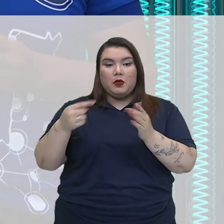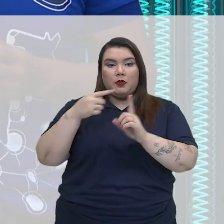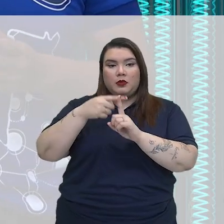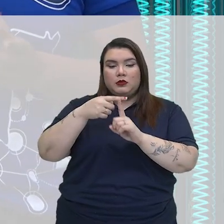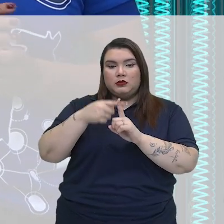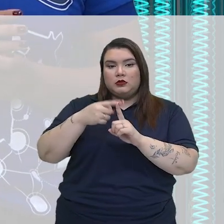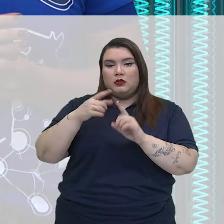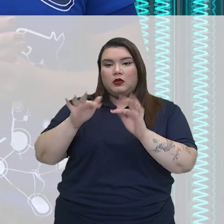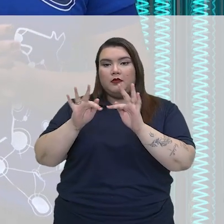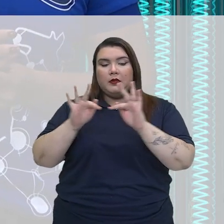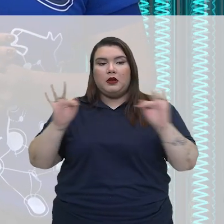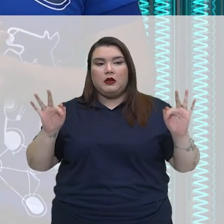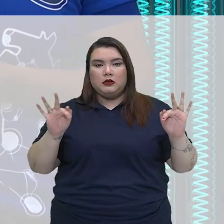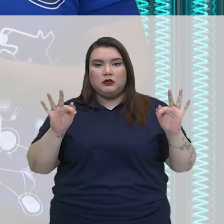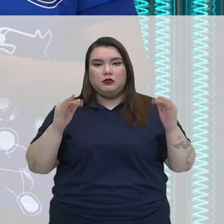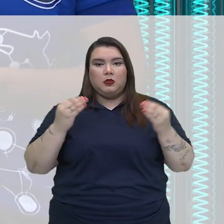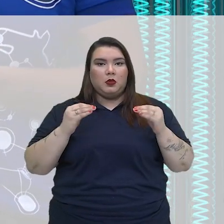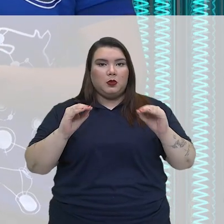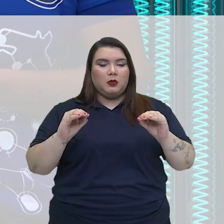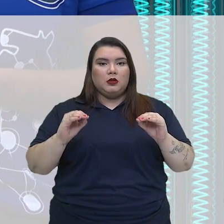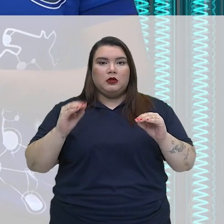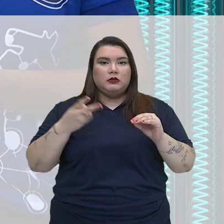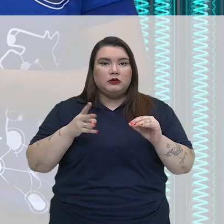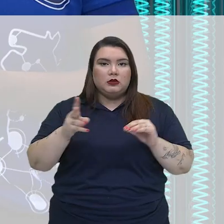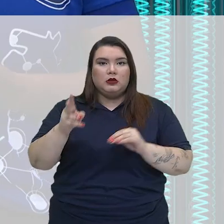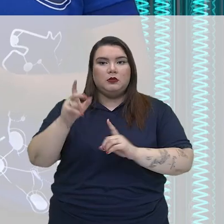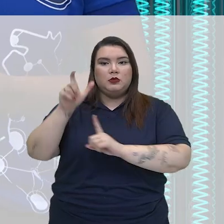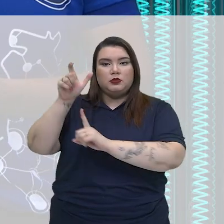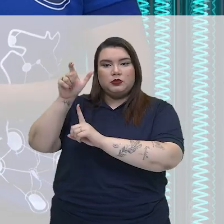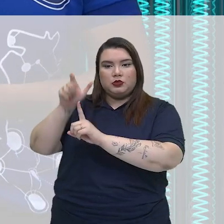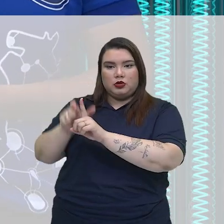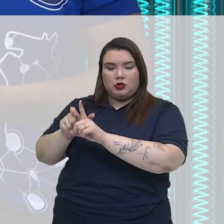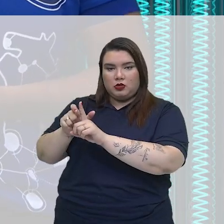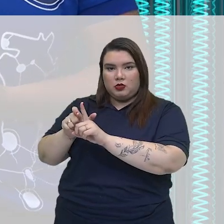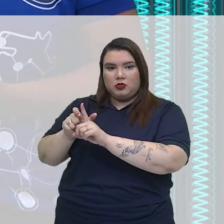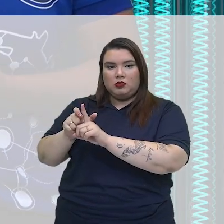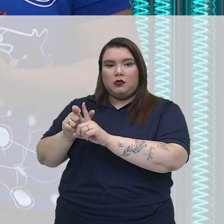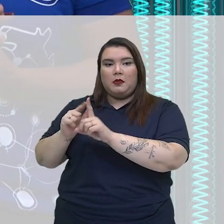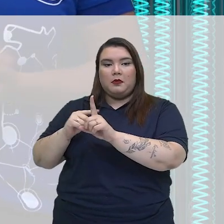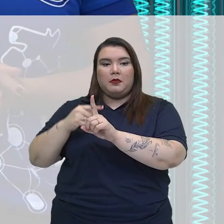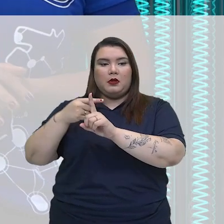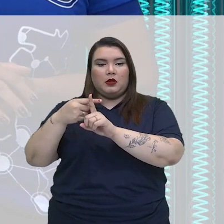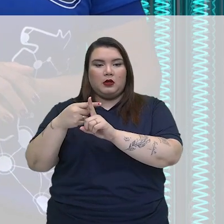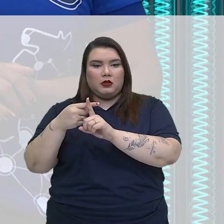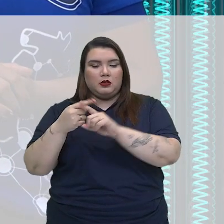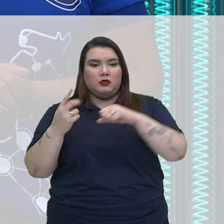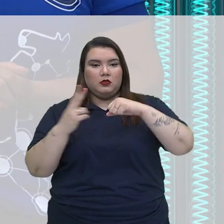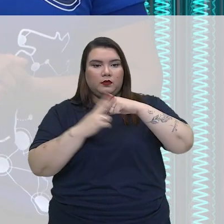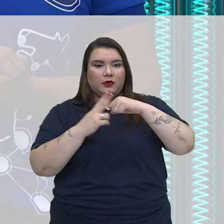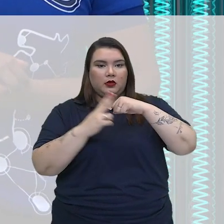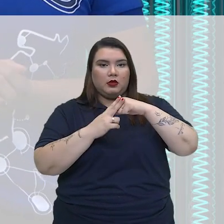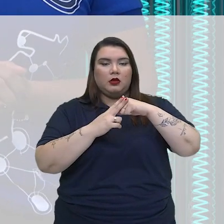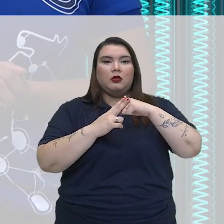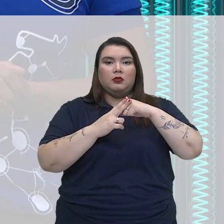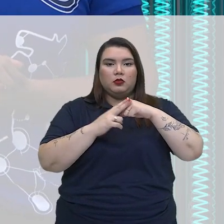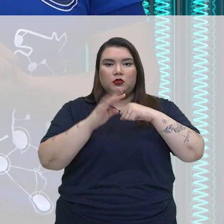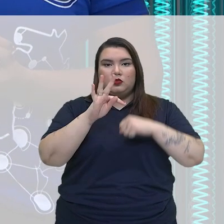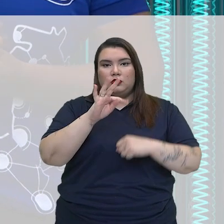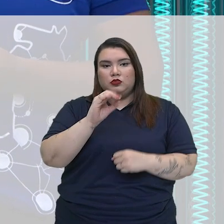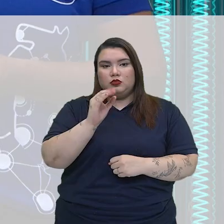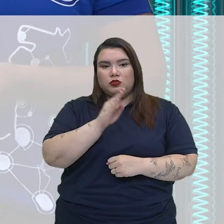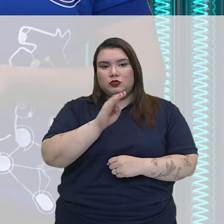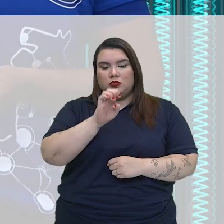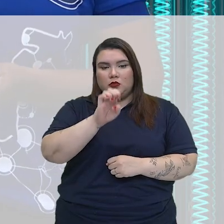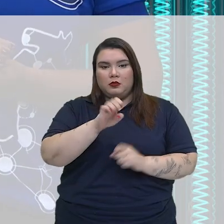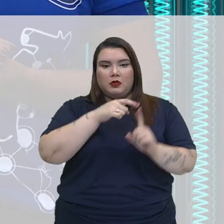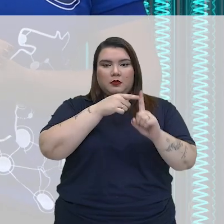afirmativa, nós temos o sujeito. Todas as vezes sujeito, tá bom? Sempre tem sujeito. Na sequência, nós temos o to be